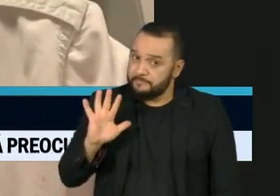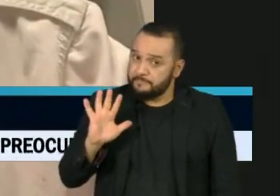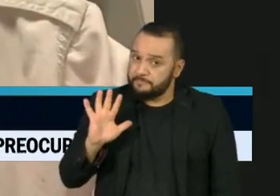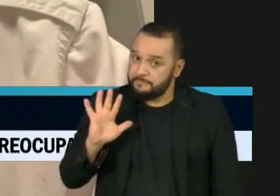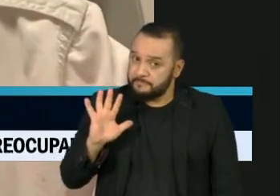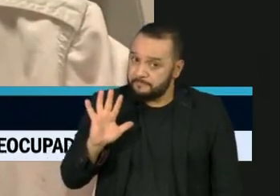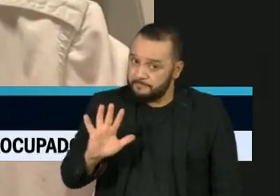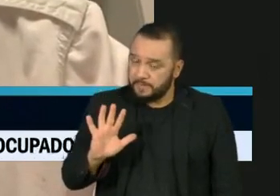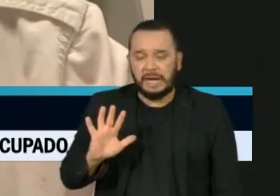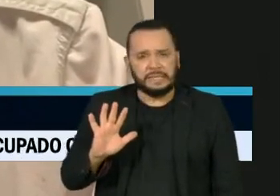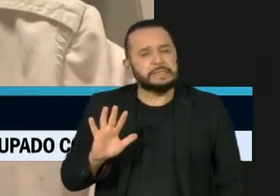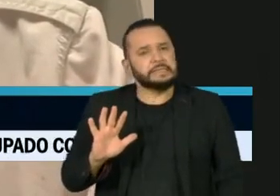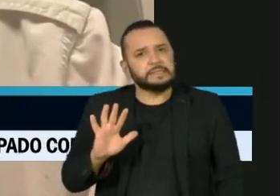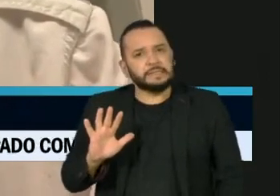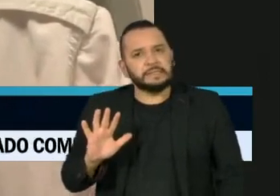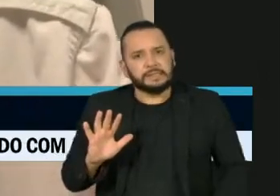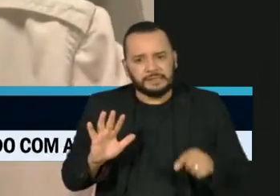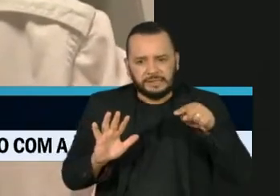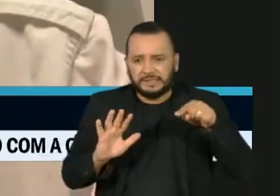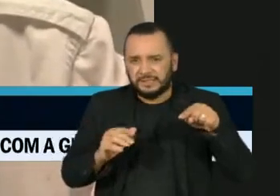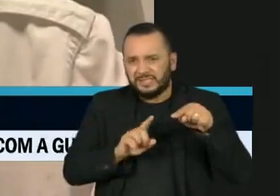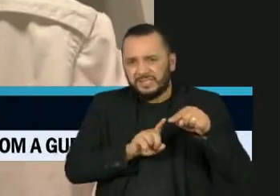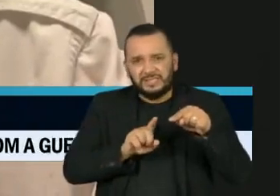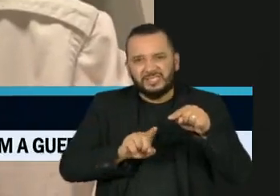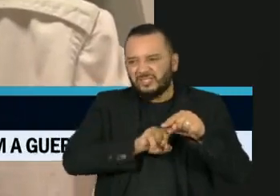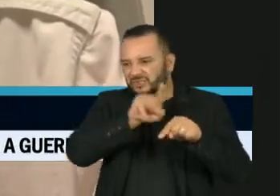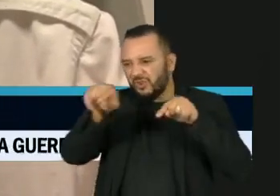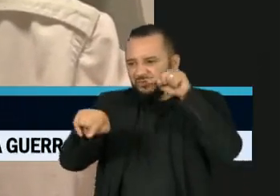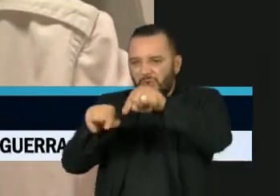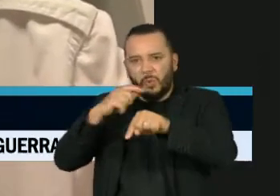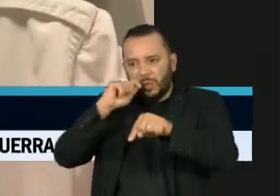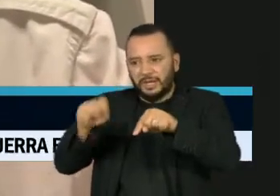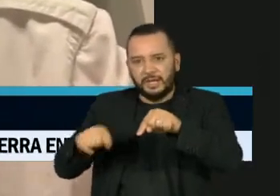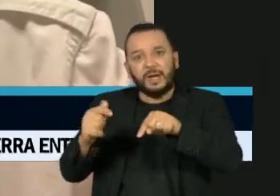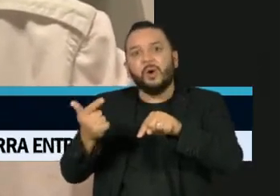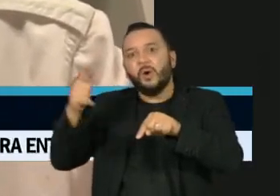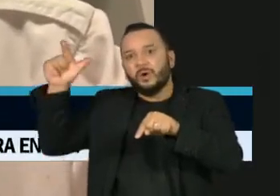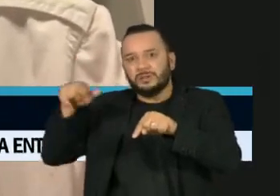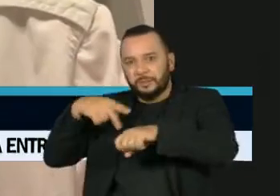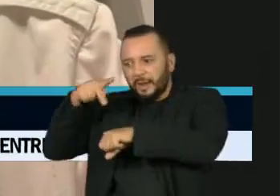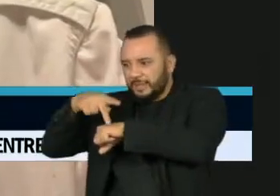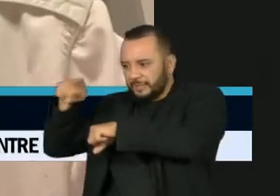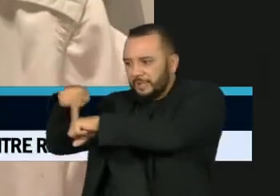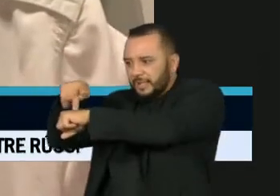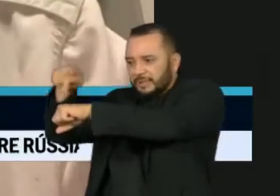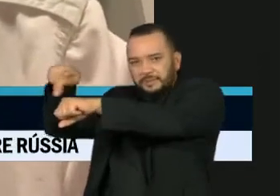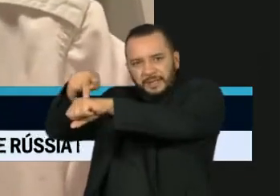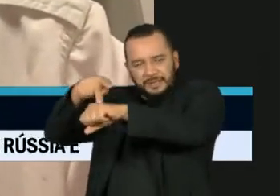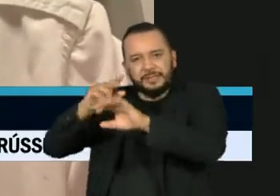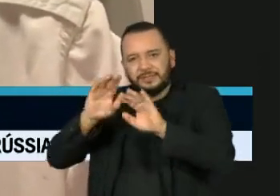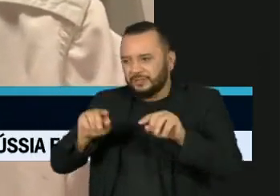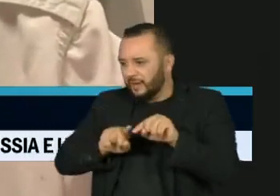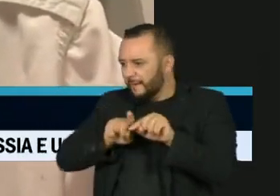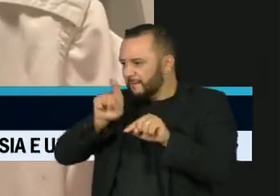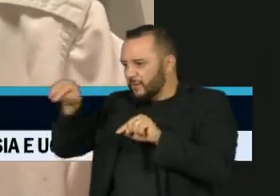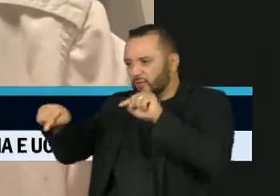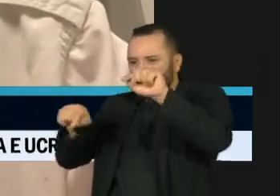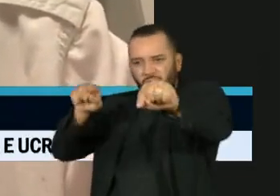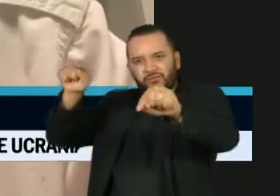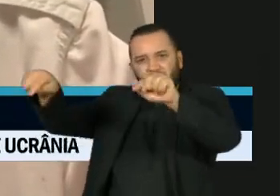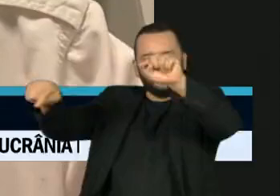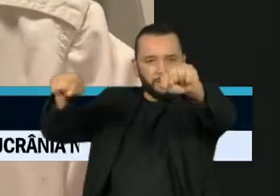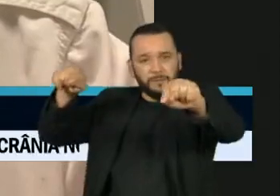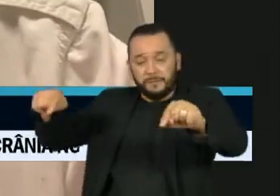essa ofensiva extravase para os países da Europa Oriental e Bálticos, no contexto